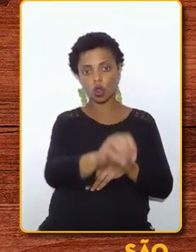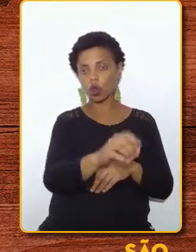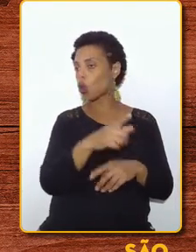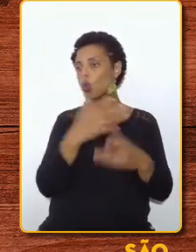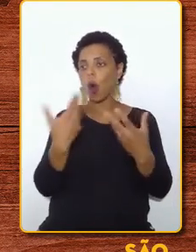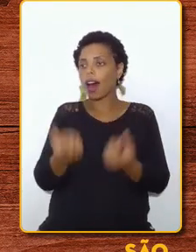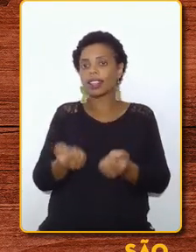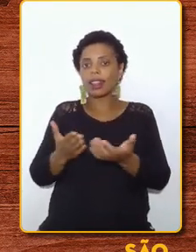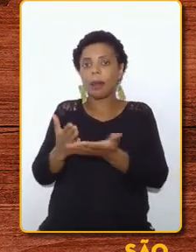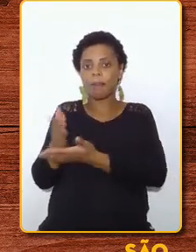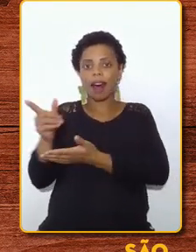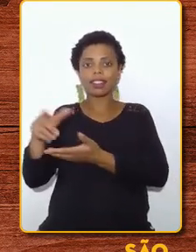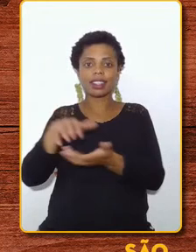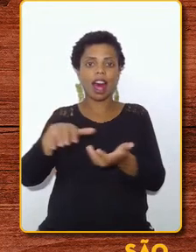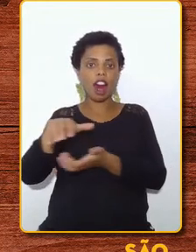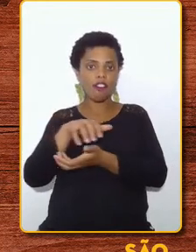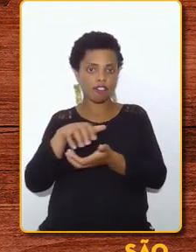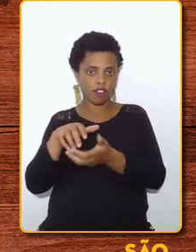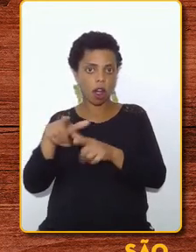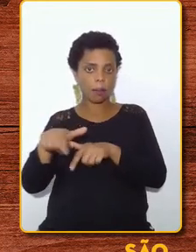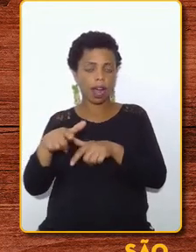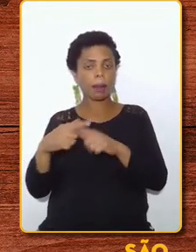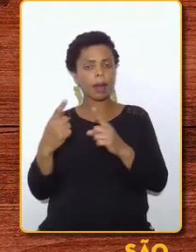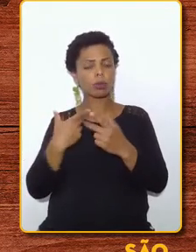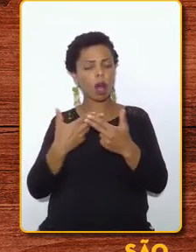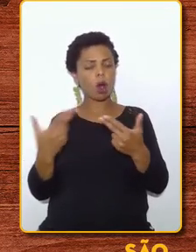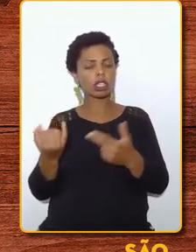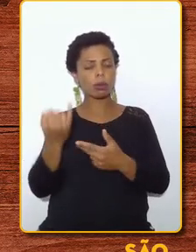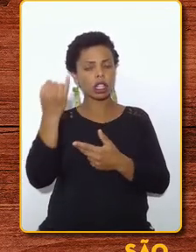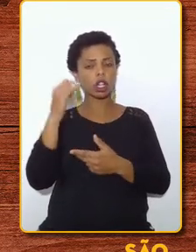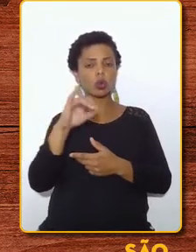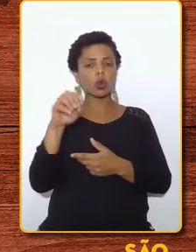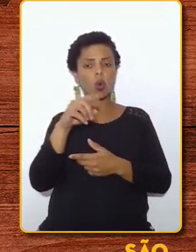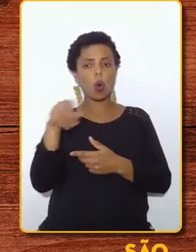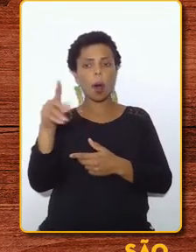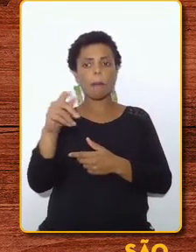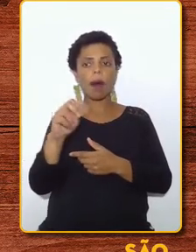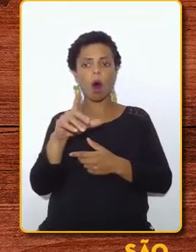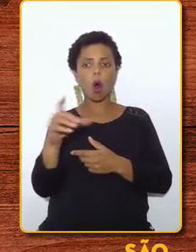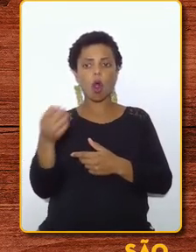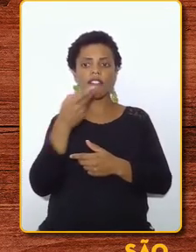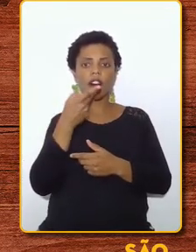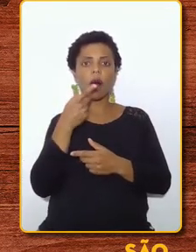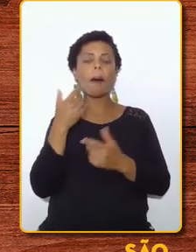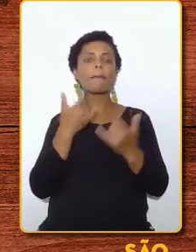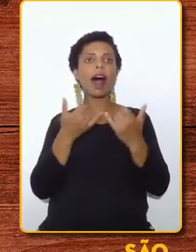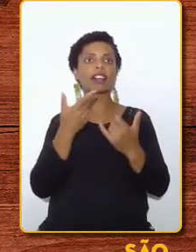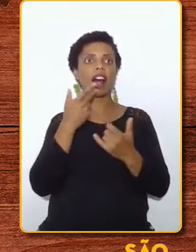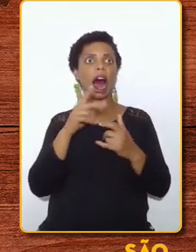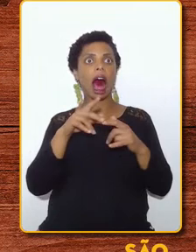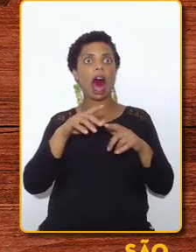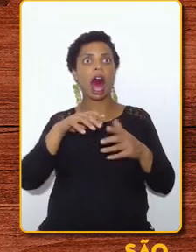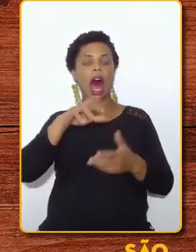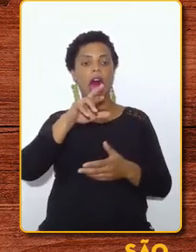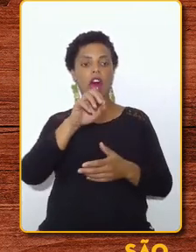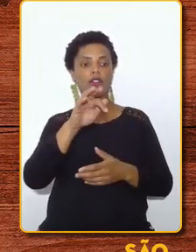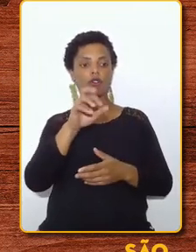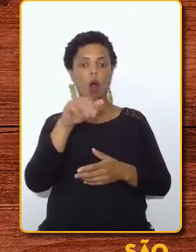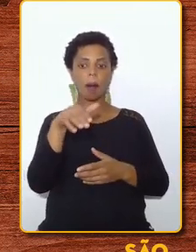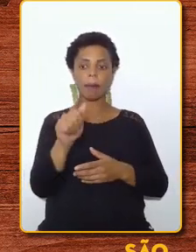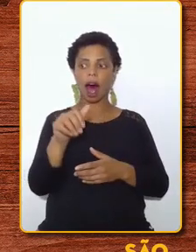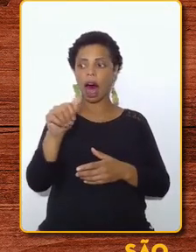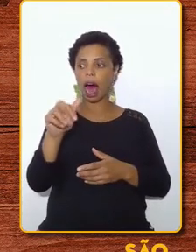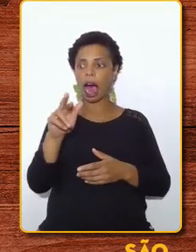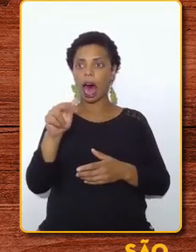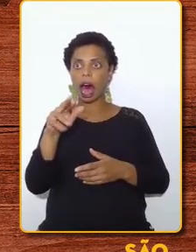acho que tem um ponto muito importante que o João Paulo falou, que quando a gente fala de reforma agrária, parece um bicho-papão, né? Mas a gente está falando que